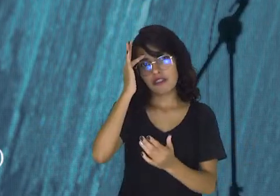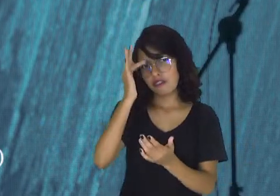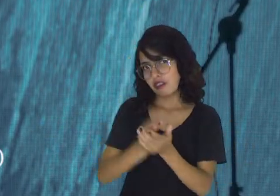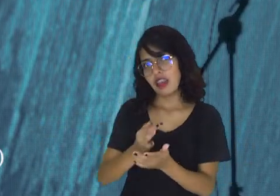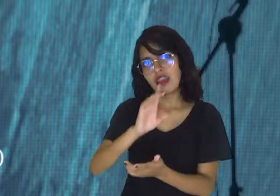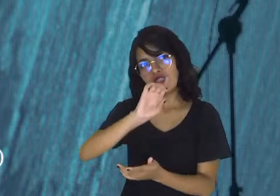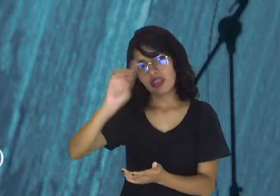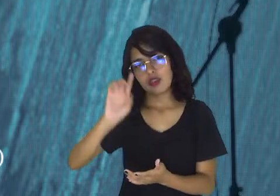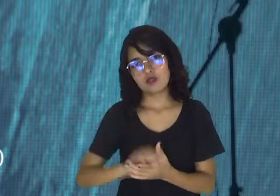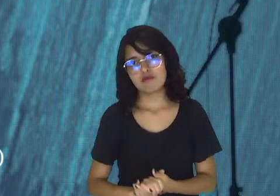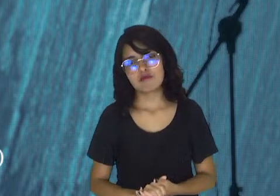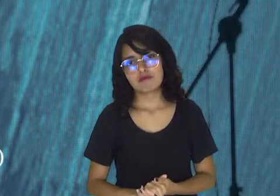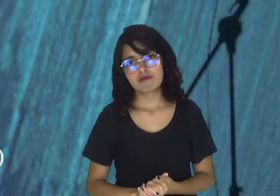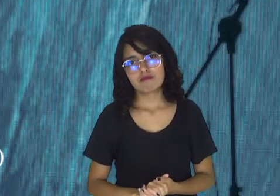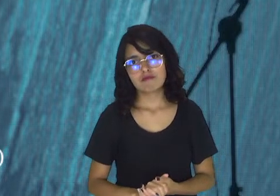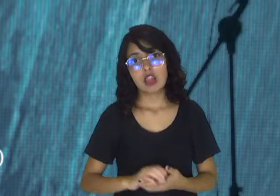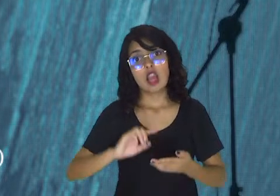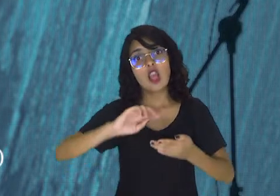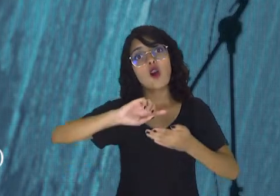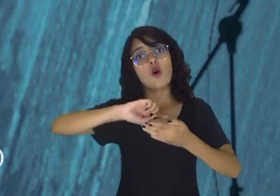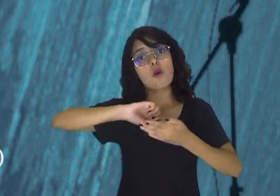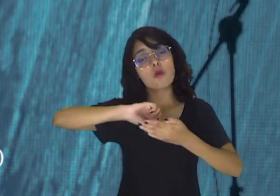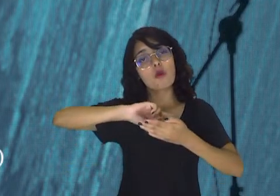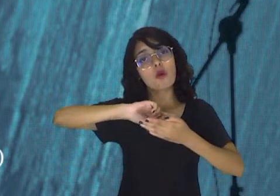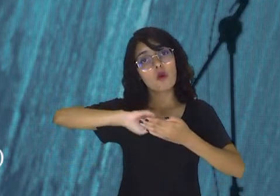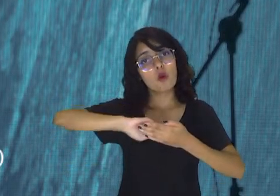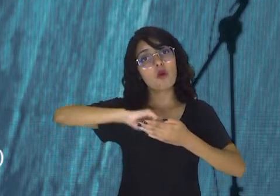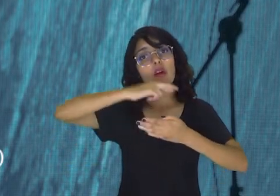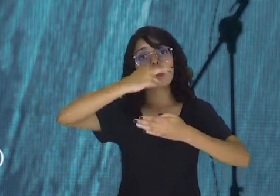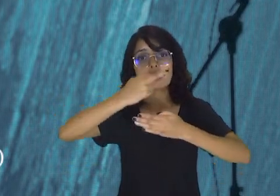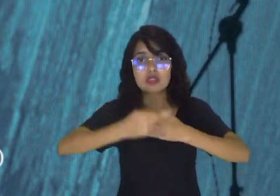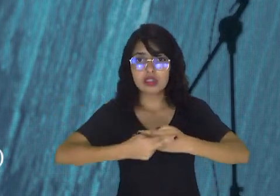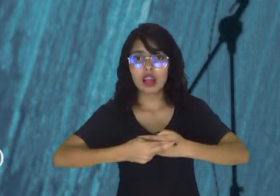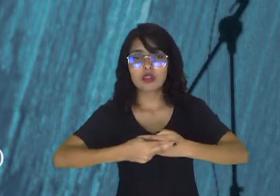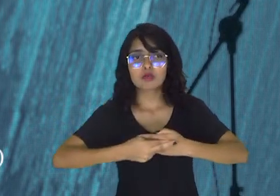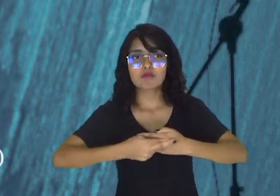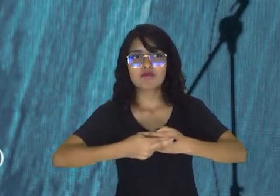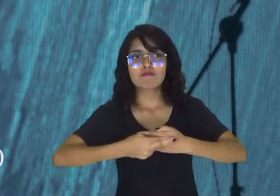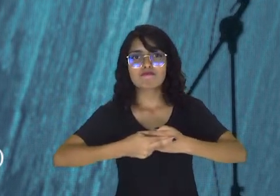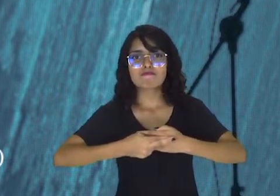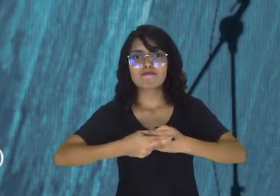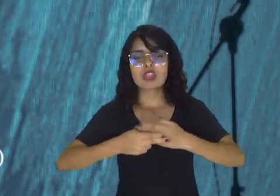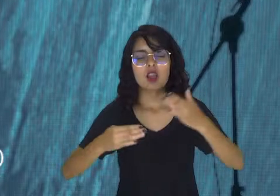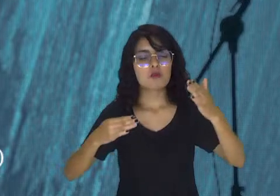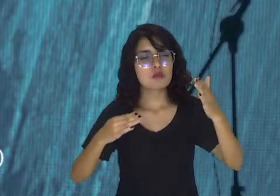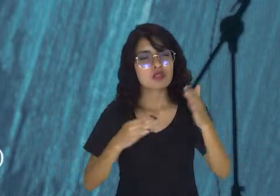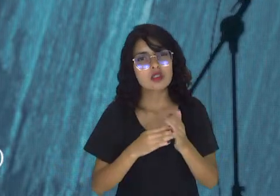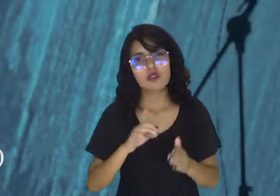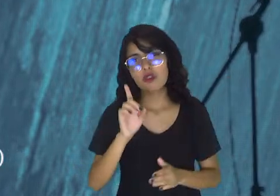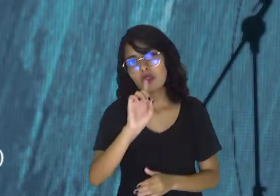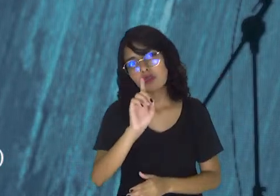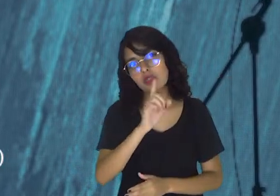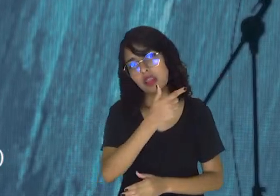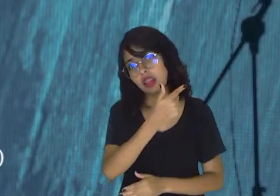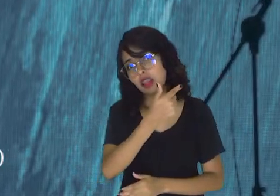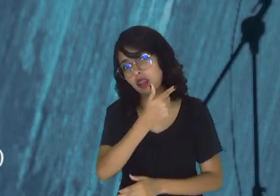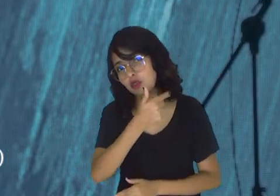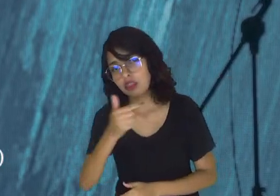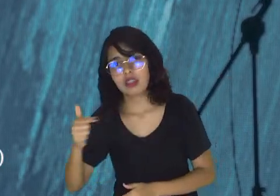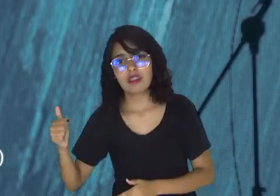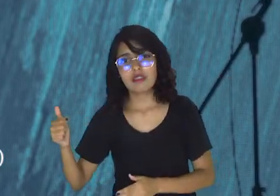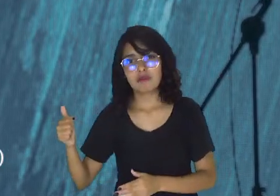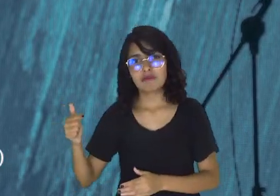manter unidade e aliança no meio daqueles que não professam essa